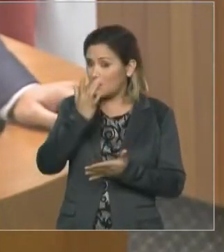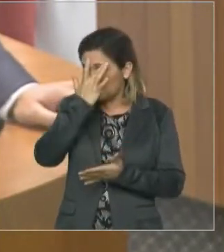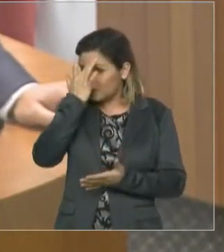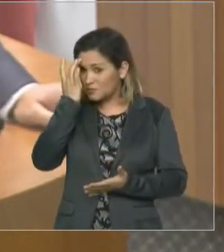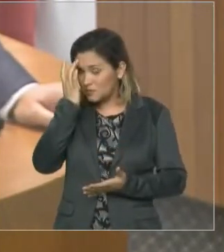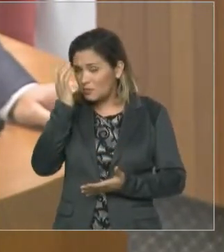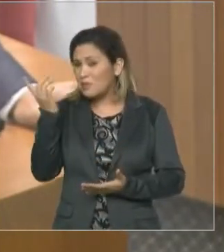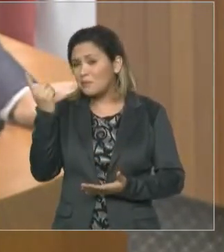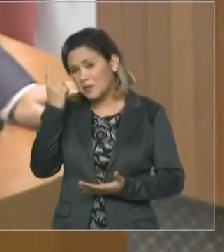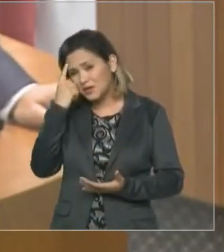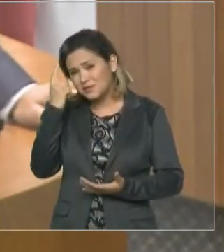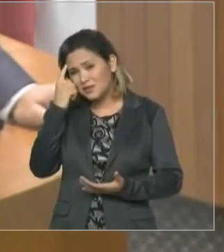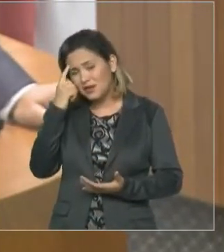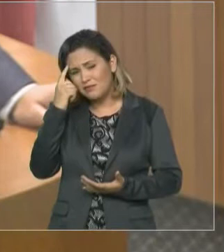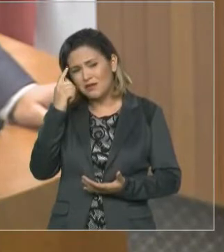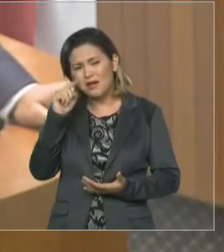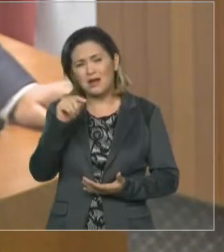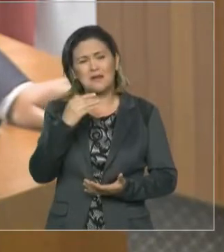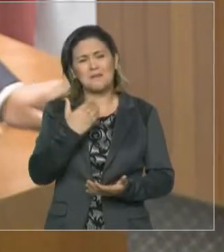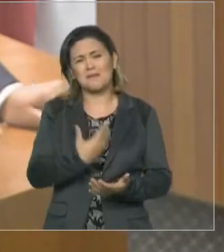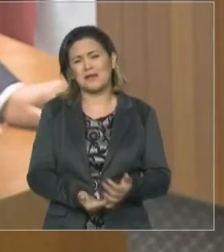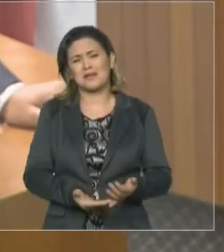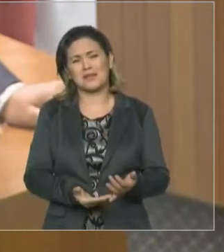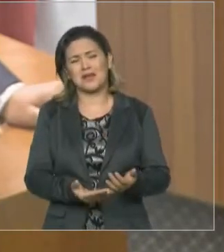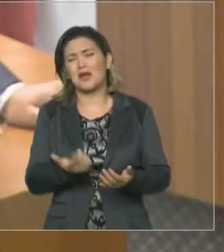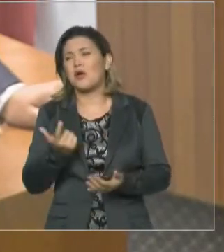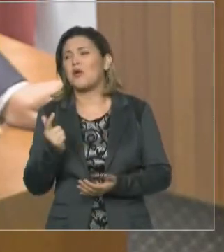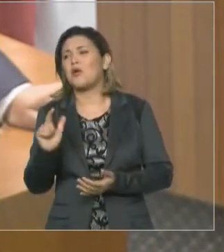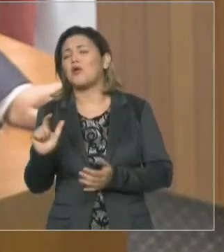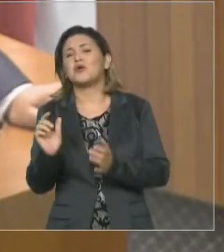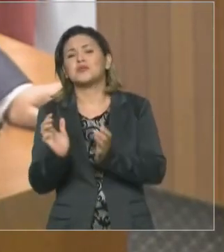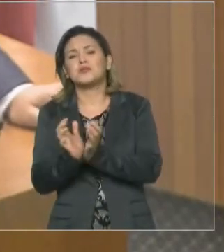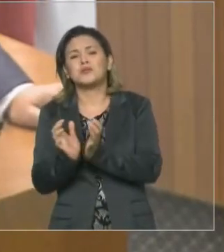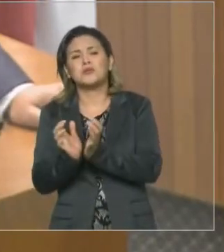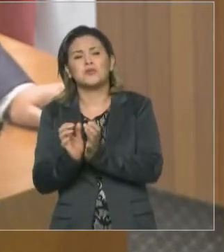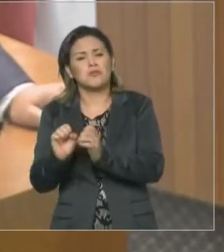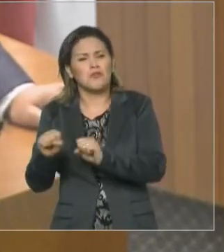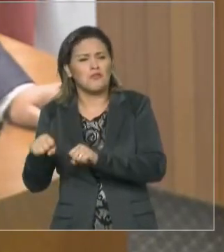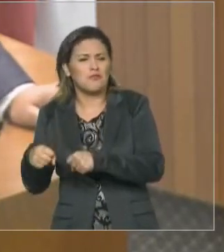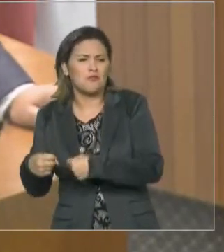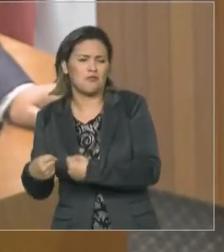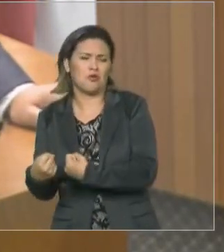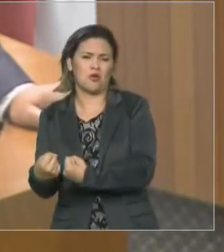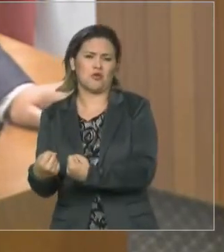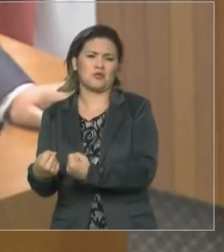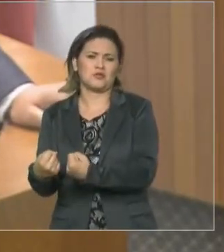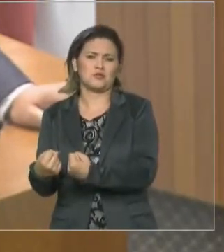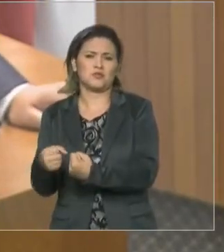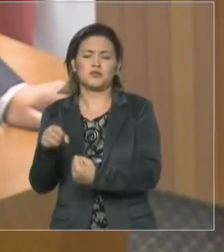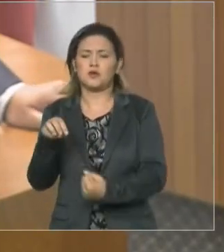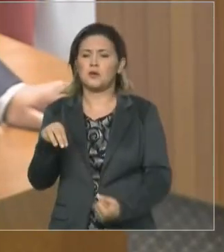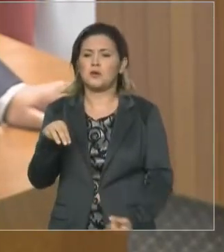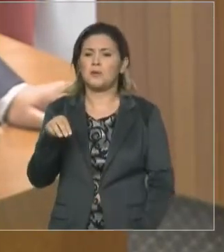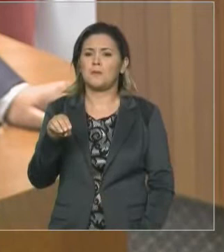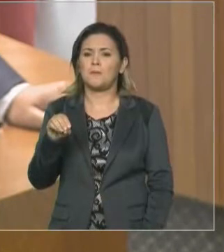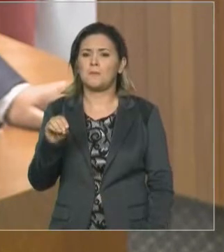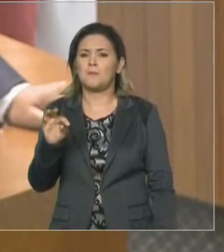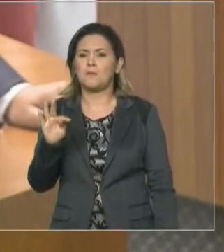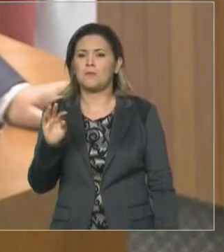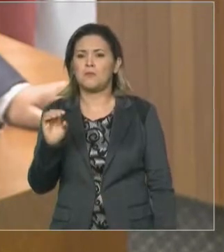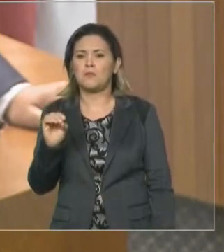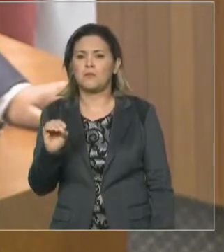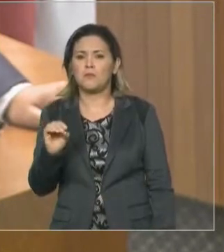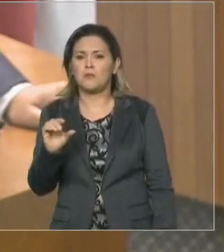um time muito forte, com uma campanha belíssima, a campanha que o Motoclube desenvolveu